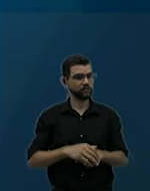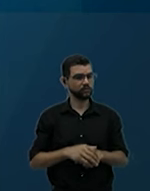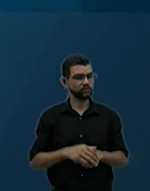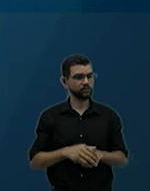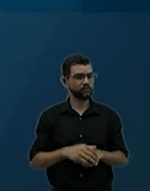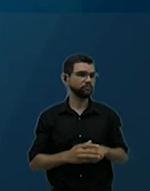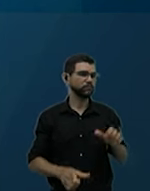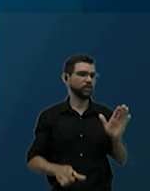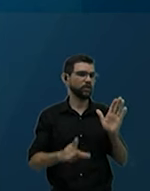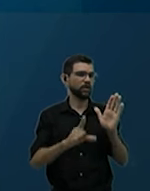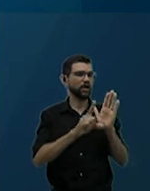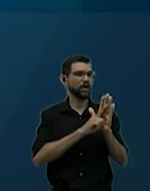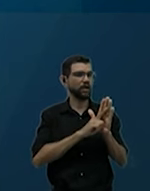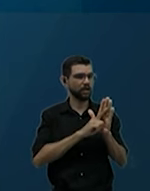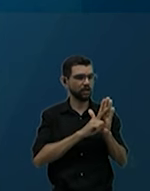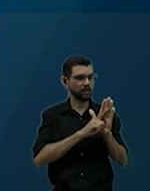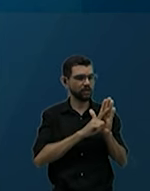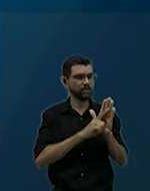Lei 10.559 de 2002.